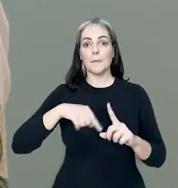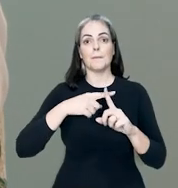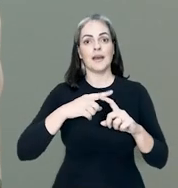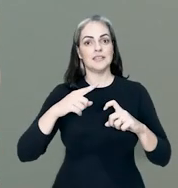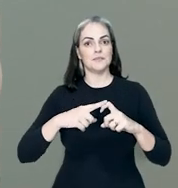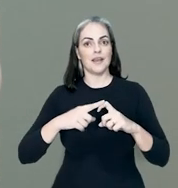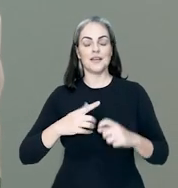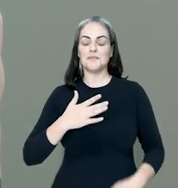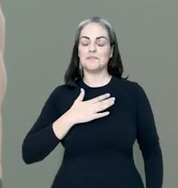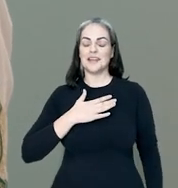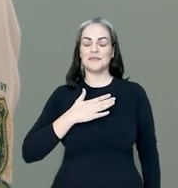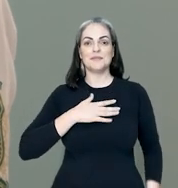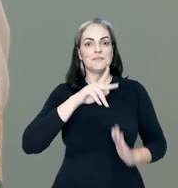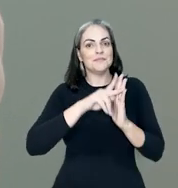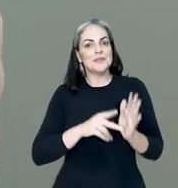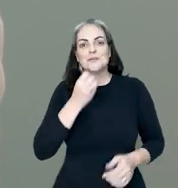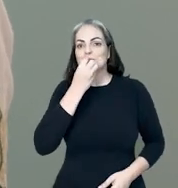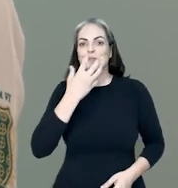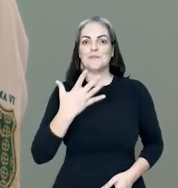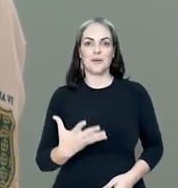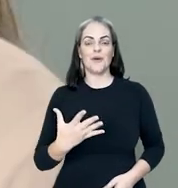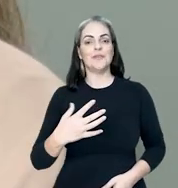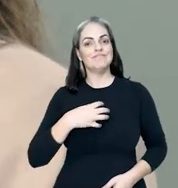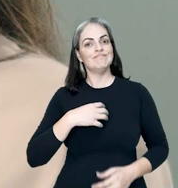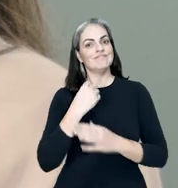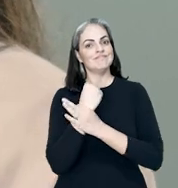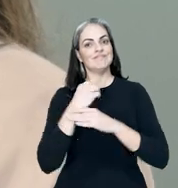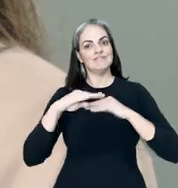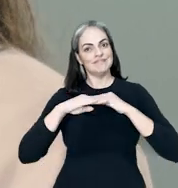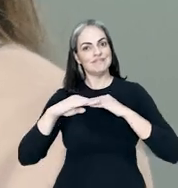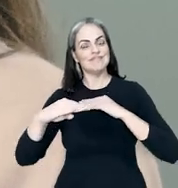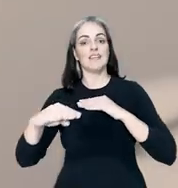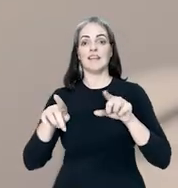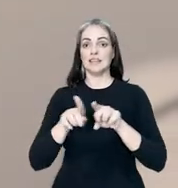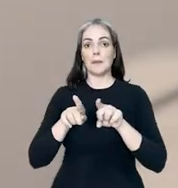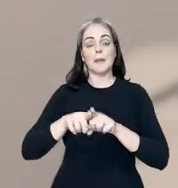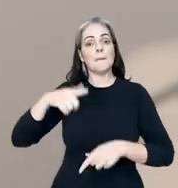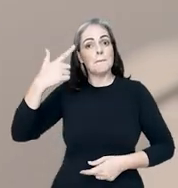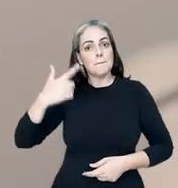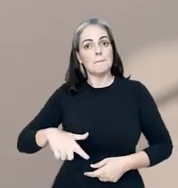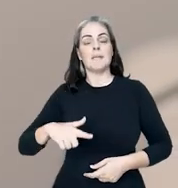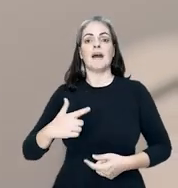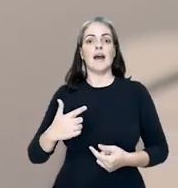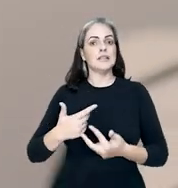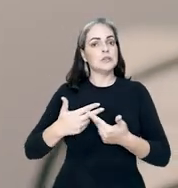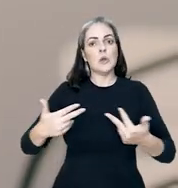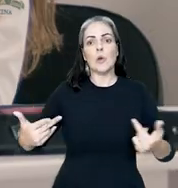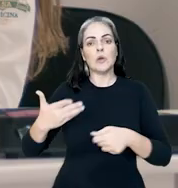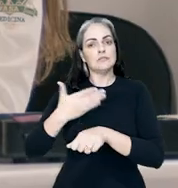O Mais Médicos, para mim, é um programa muito bom, porque além do benefício da estabilidade do programa, disponibiliza também de recursos, né,